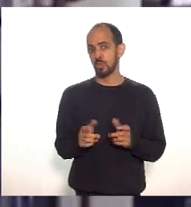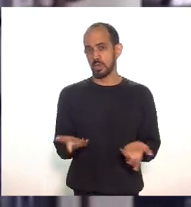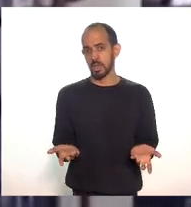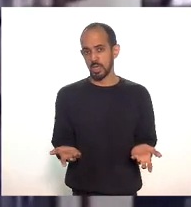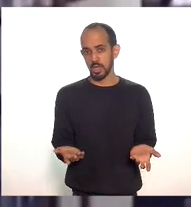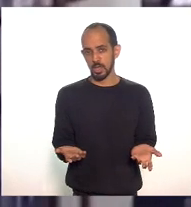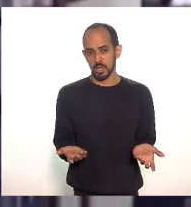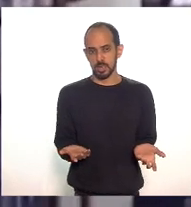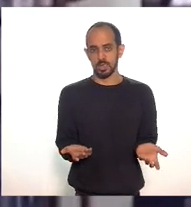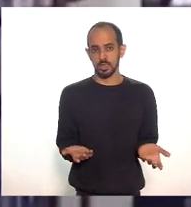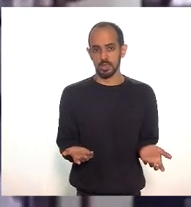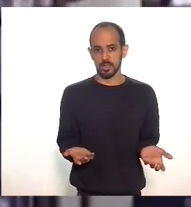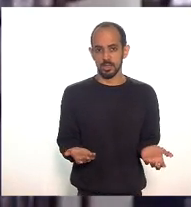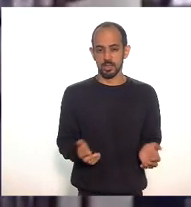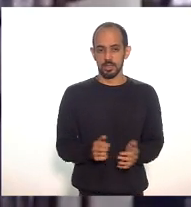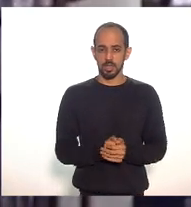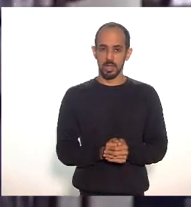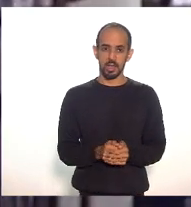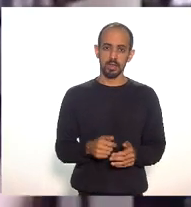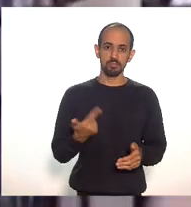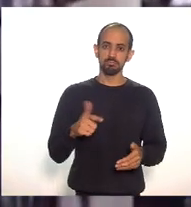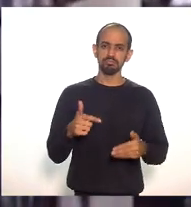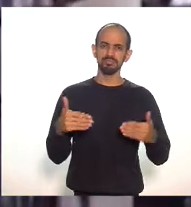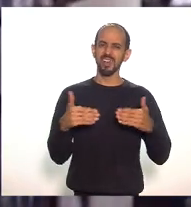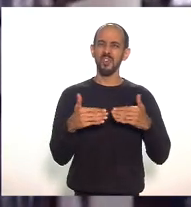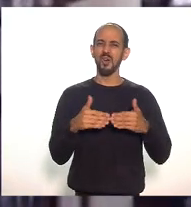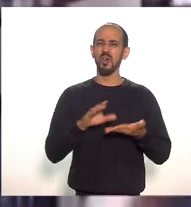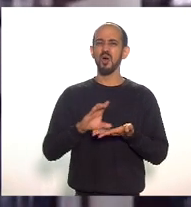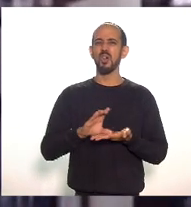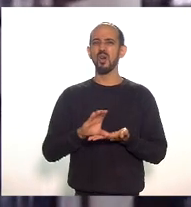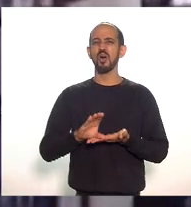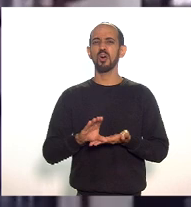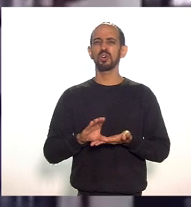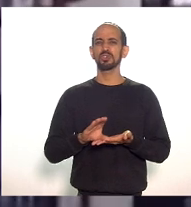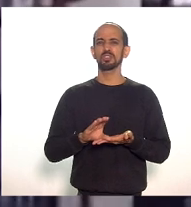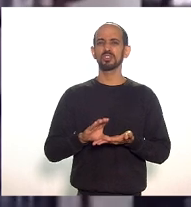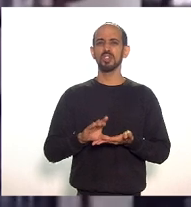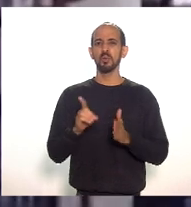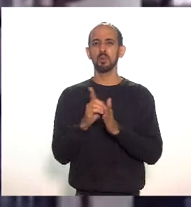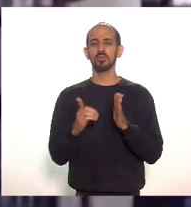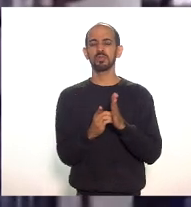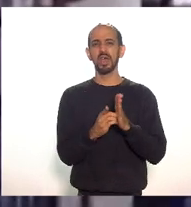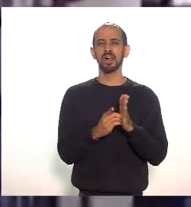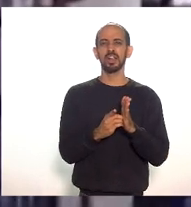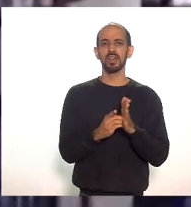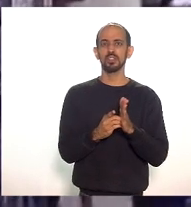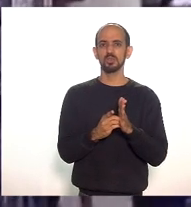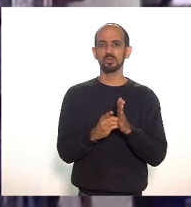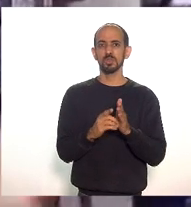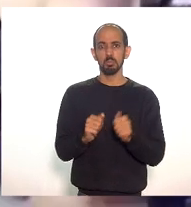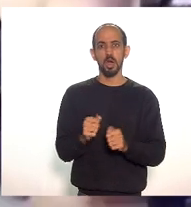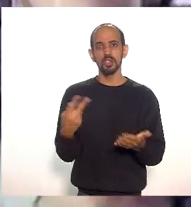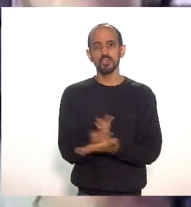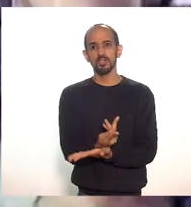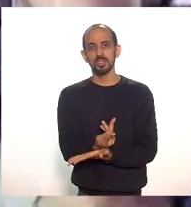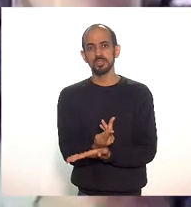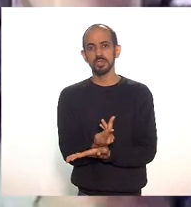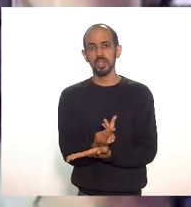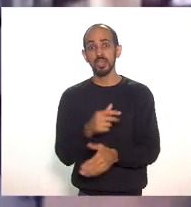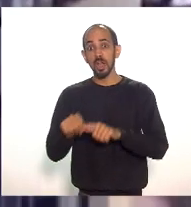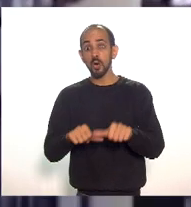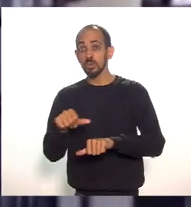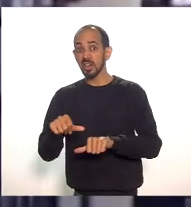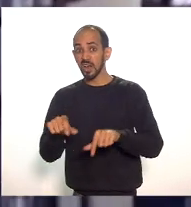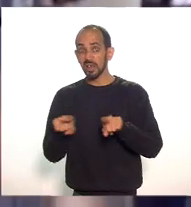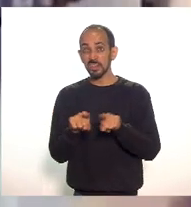de ferro também totalmente Incondicional através de um decreto que não pode acontecer alterando inclusive